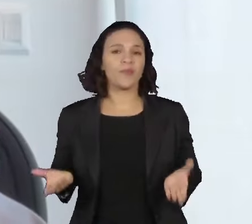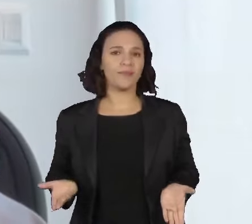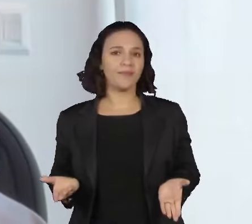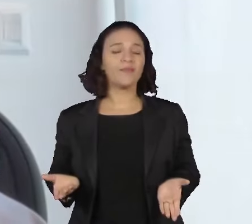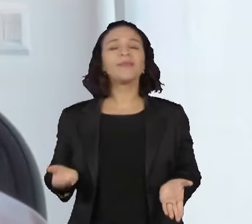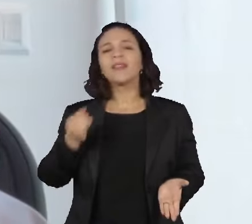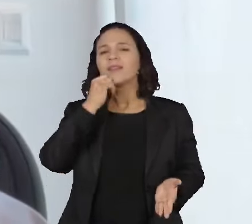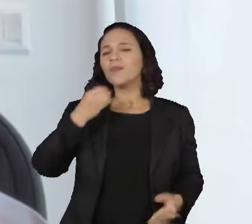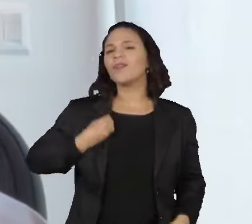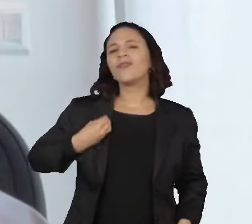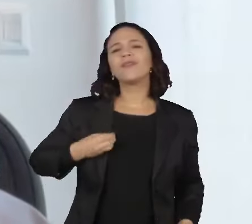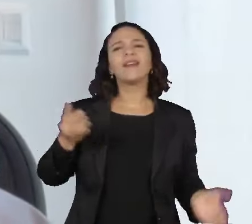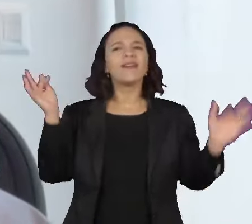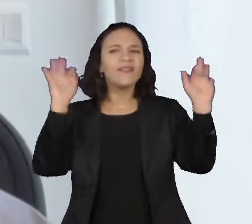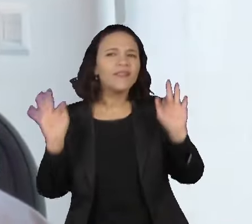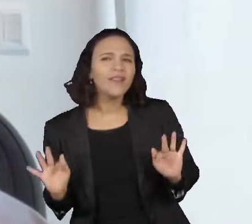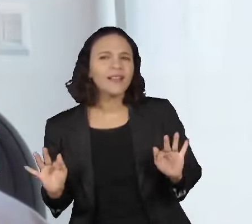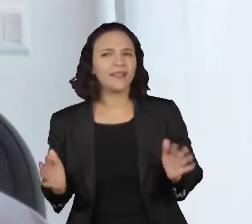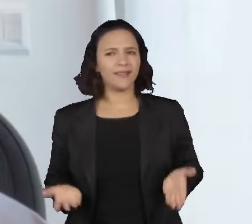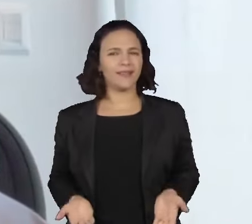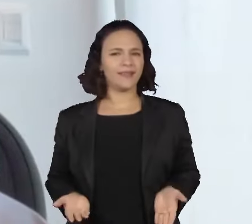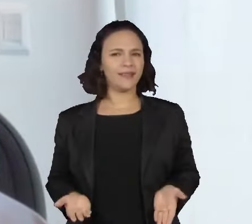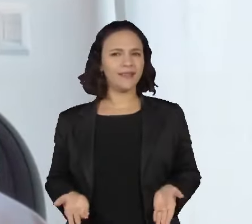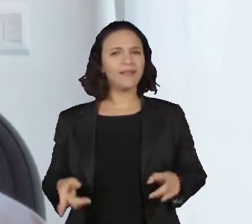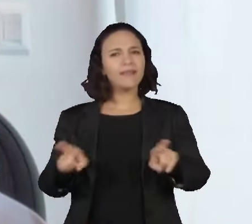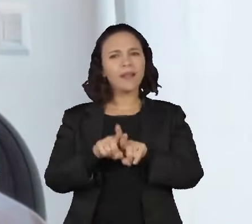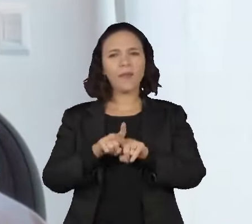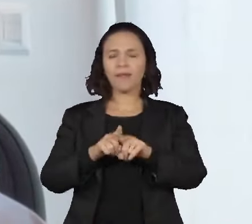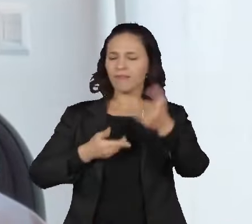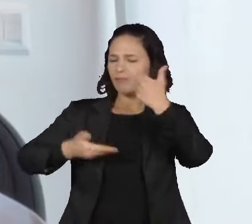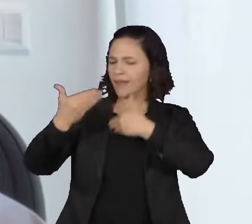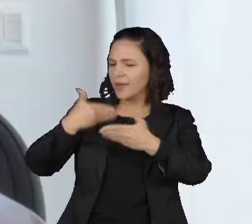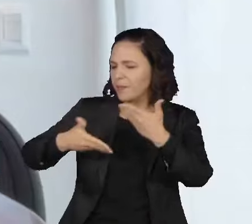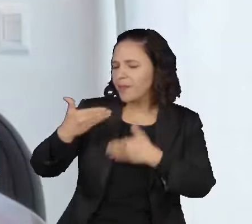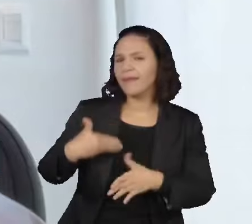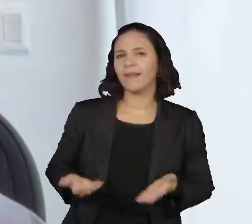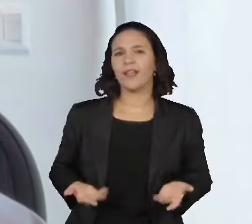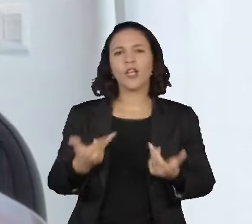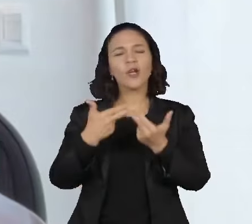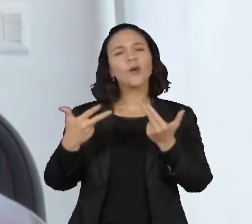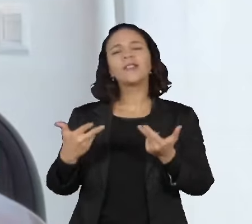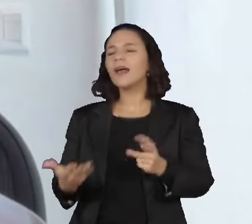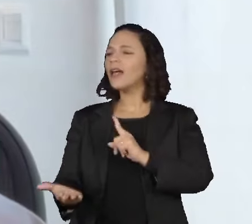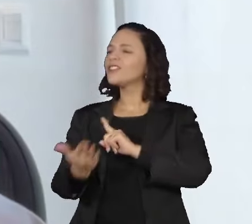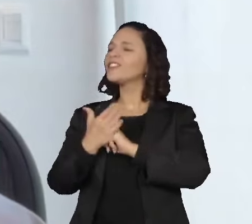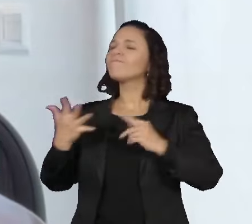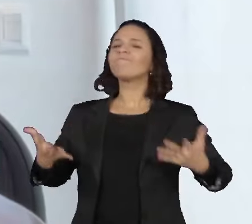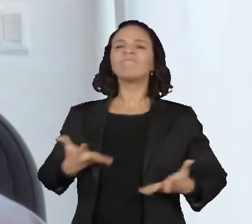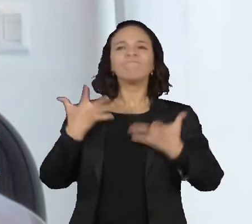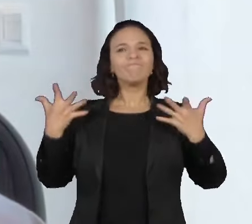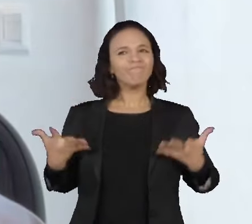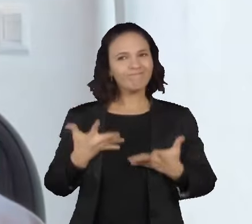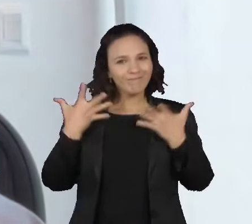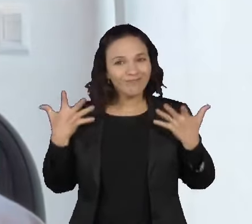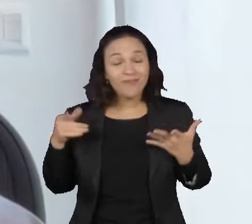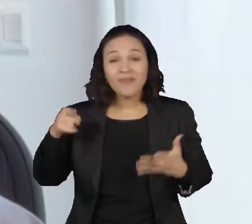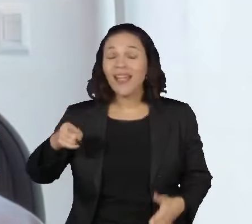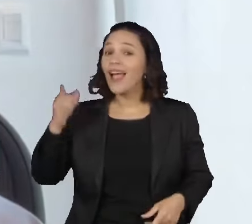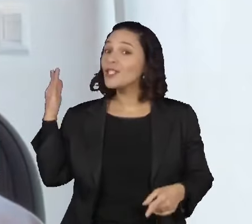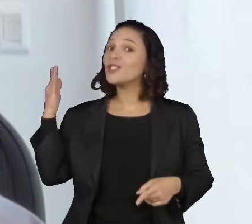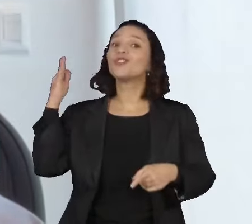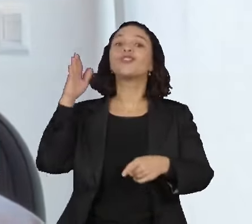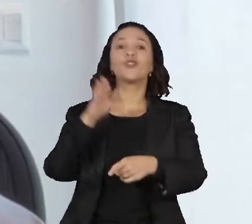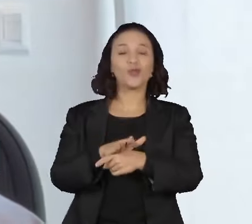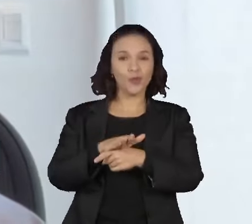vida feliz, qualquer tipo de terapia, qualquer coisa que te faça bem, entendeu? Isso ajuda muito a